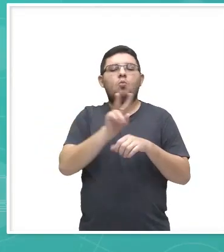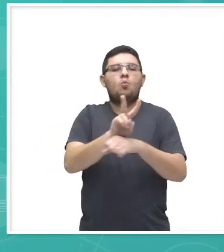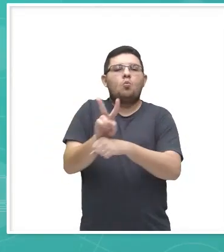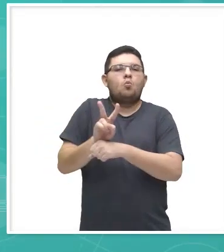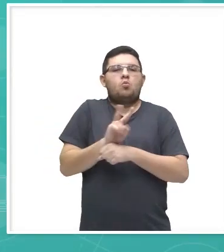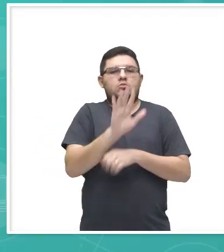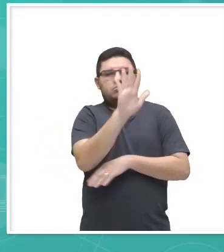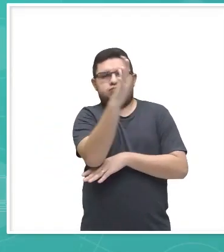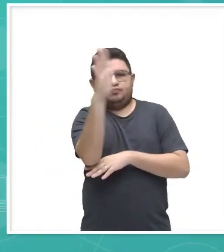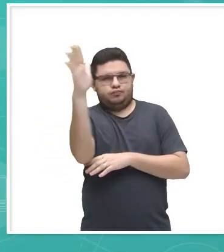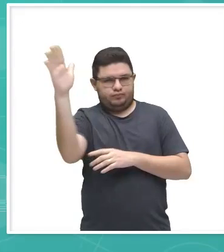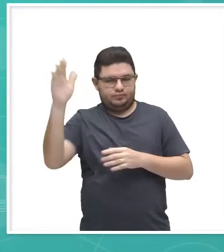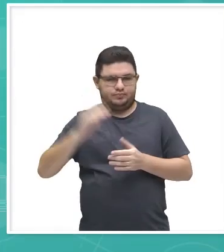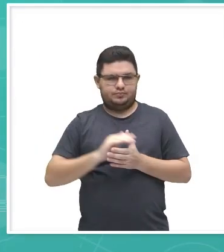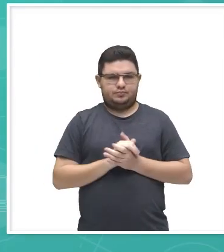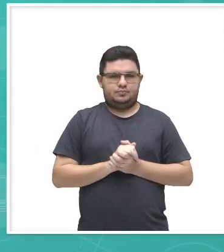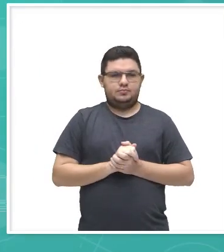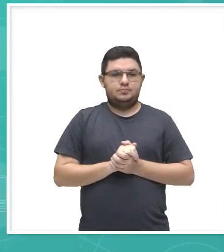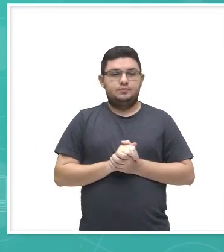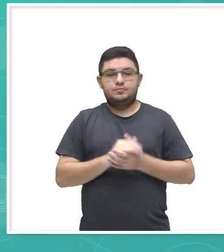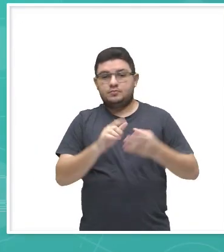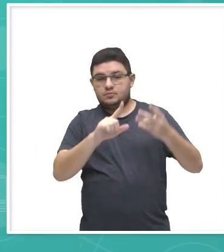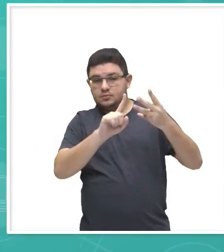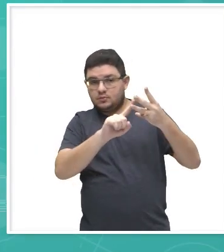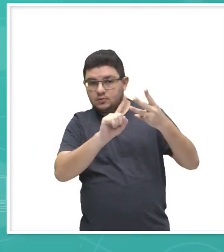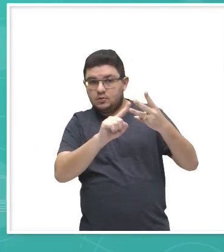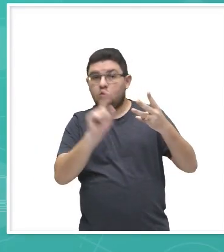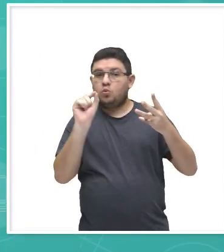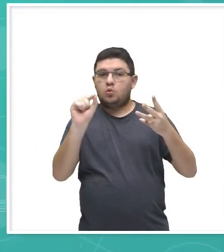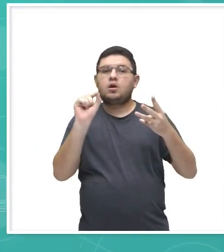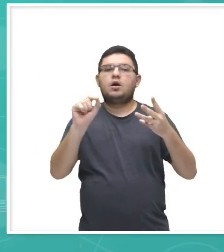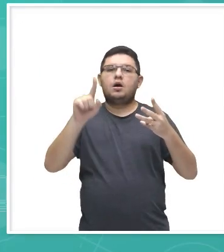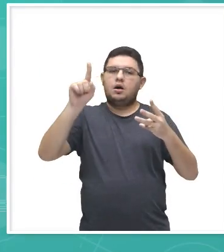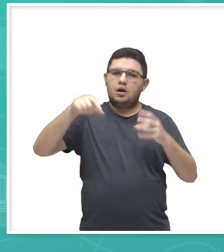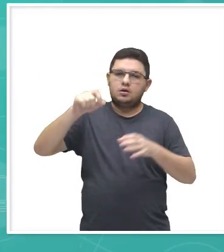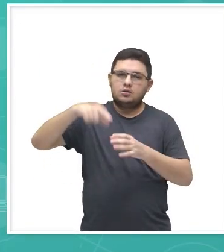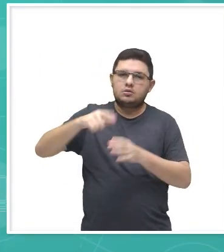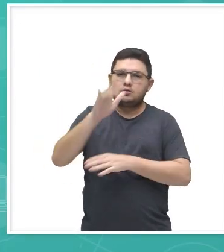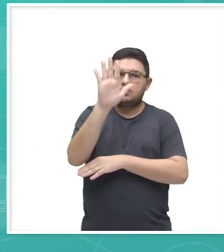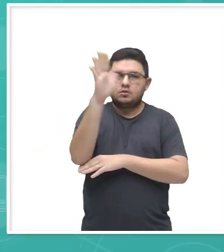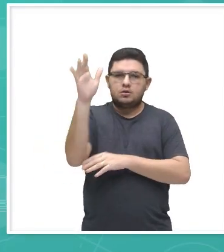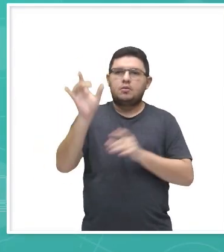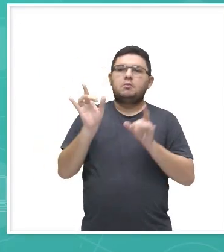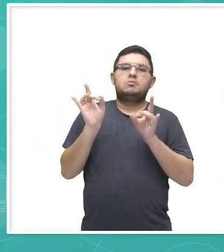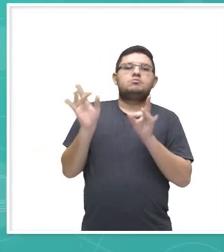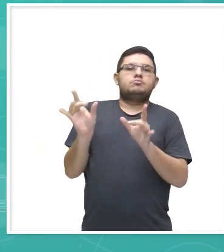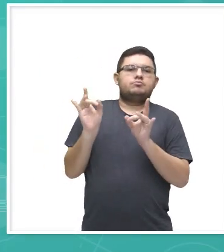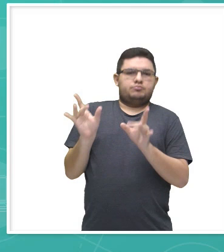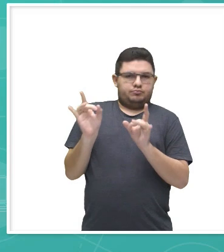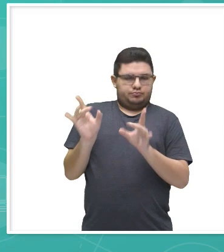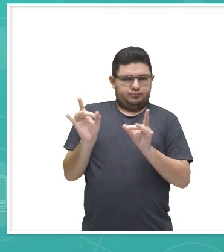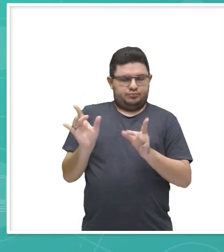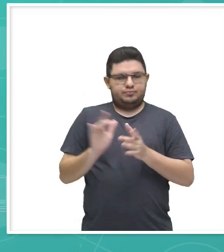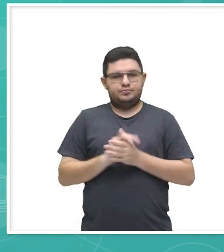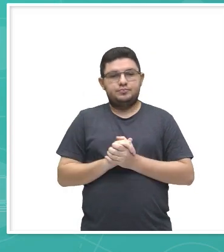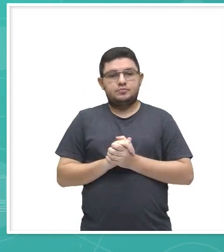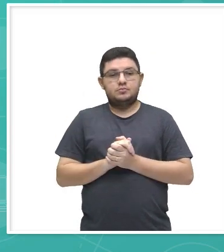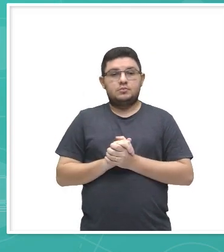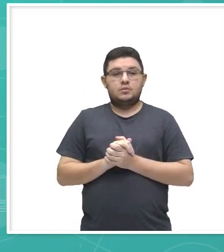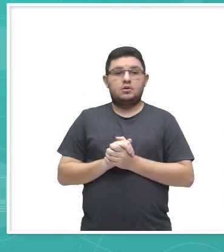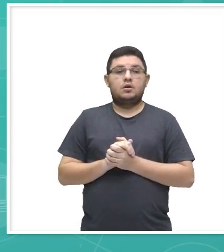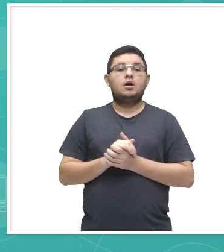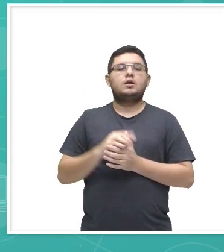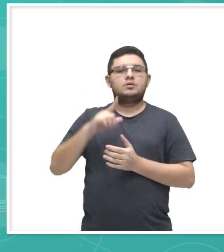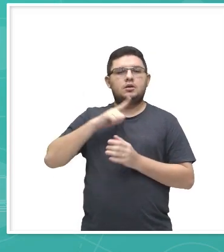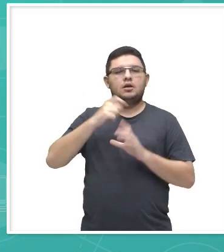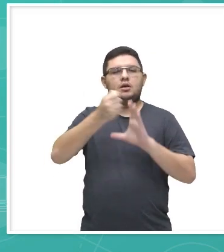também a agricultura comercial, né? Nesse tipo de agricultura, geralmente a gente tem essa característica da monocultura, que vai ser